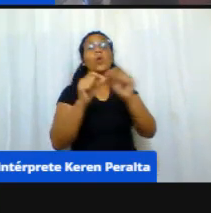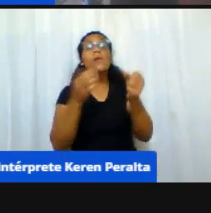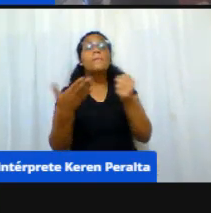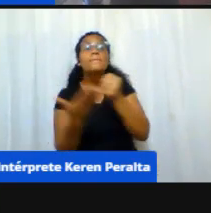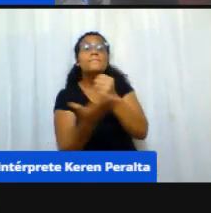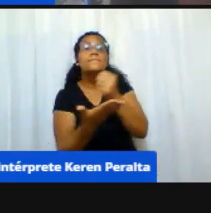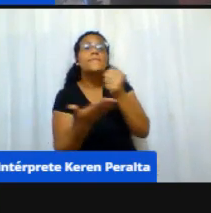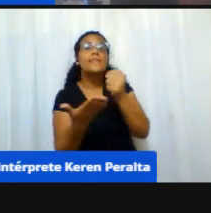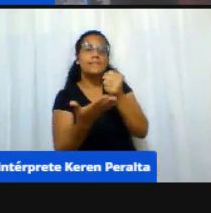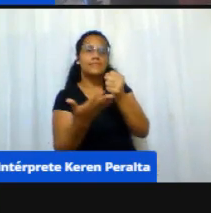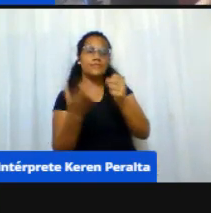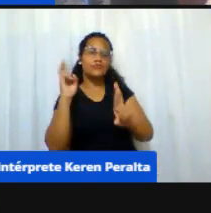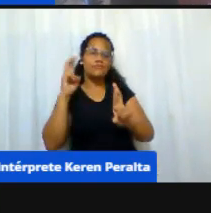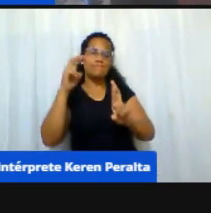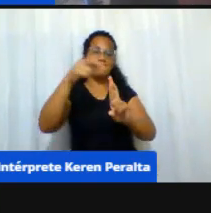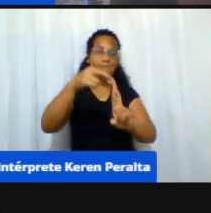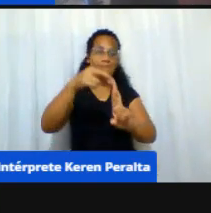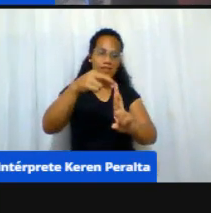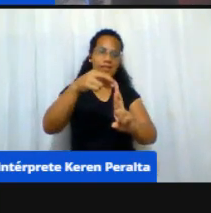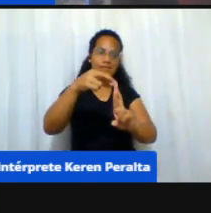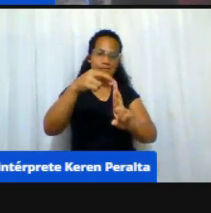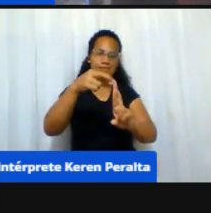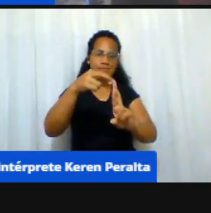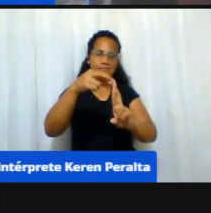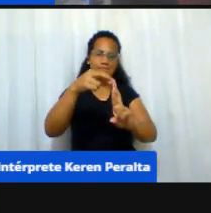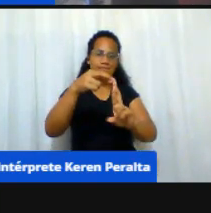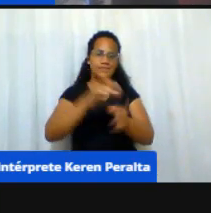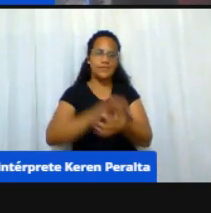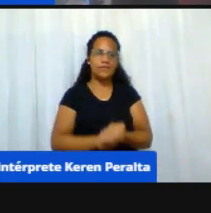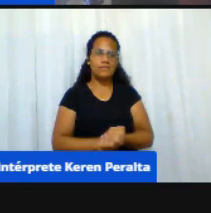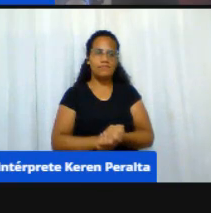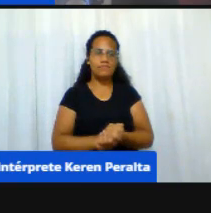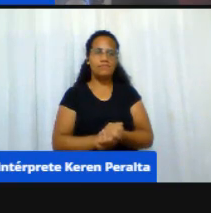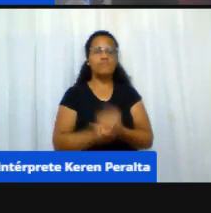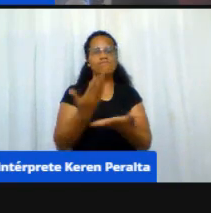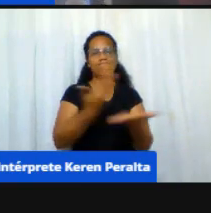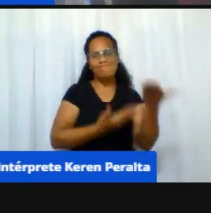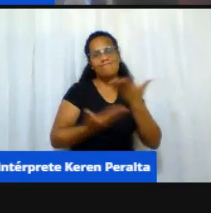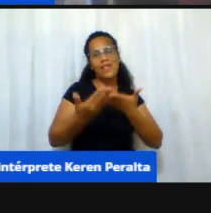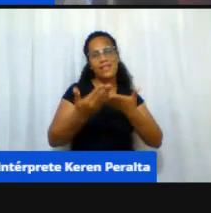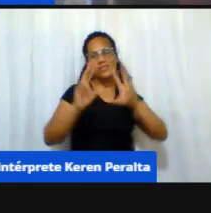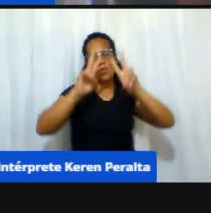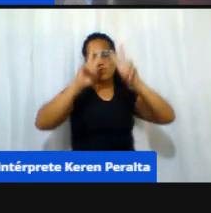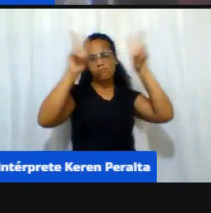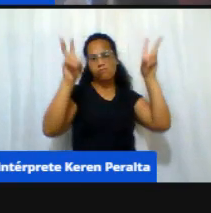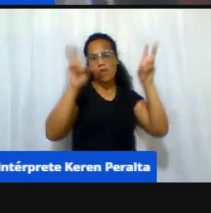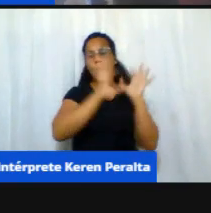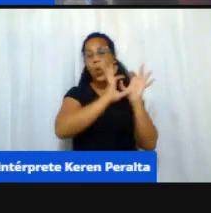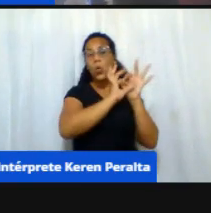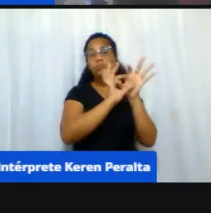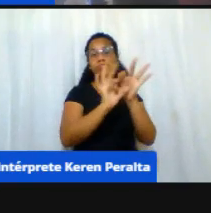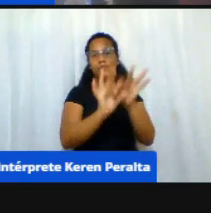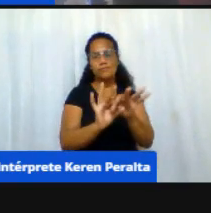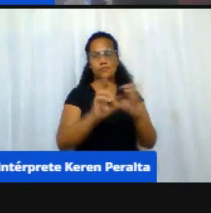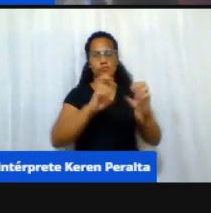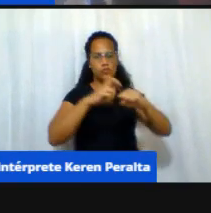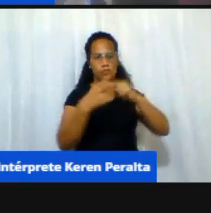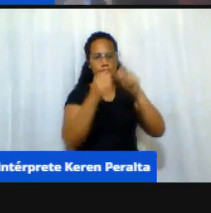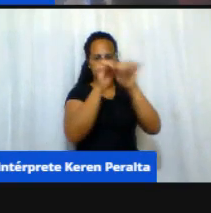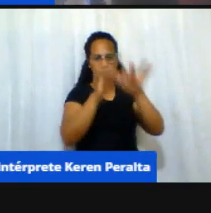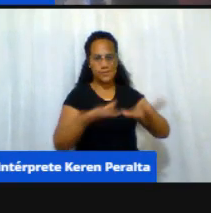curricular circunstancial, em virtude do contexto pandêmico. Pode passar a lâmina, por gentileza.